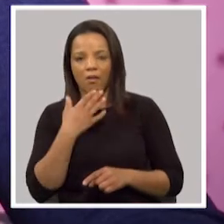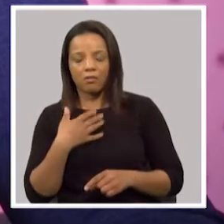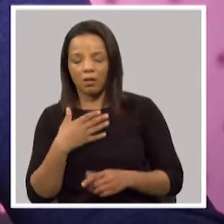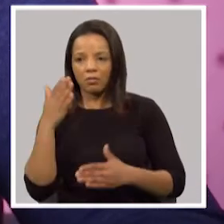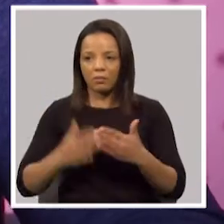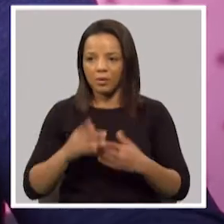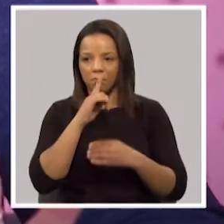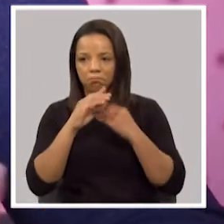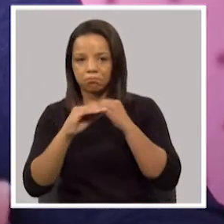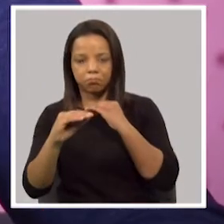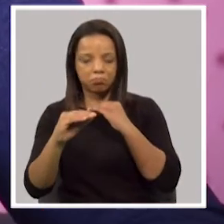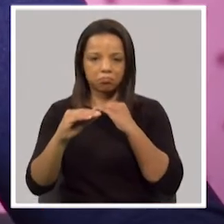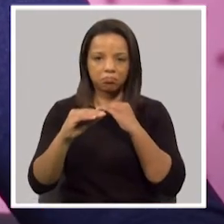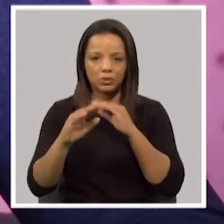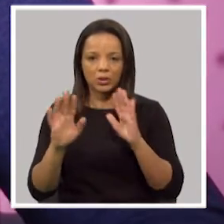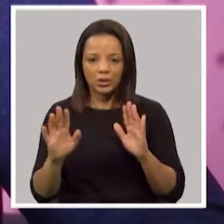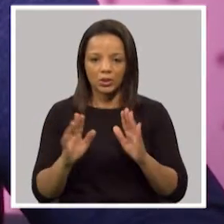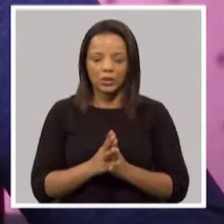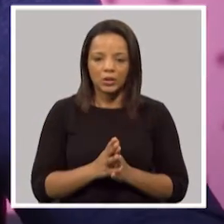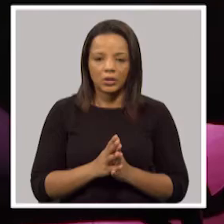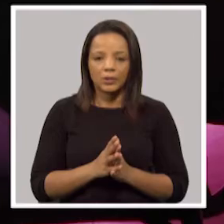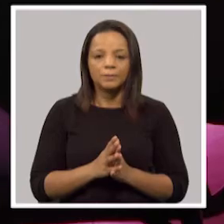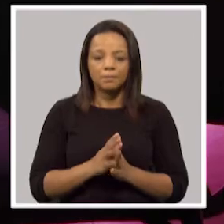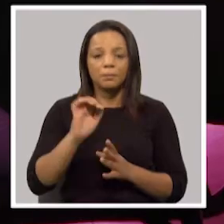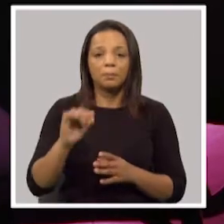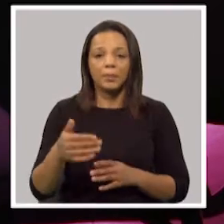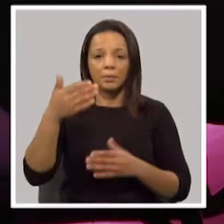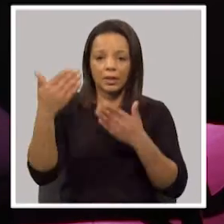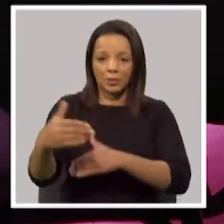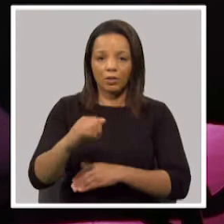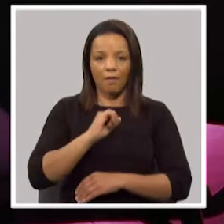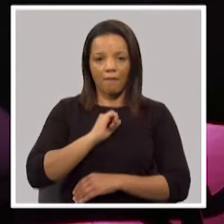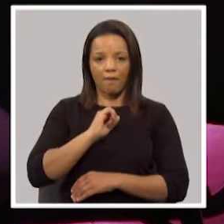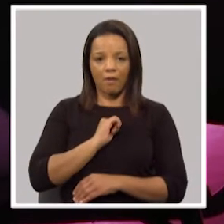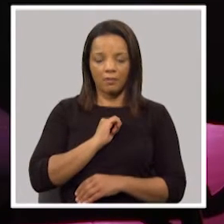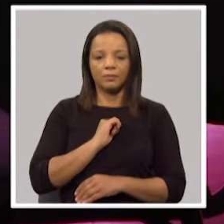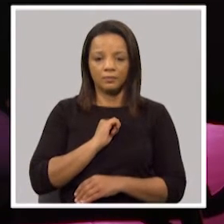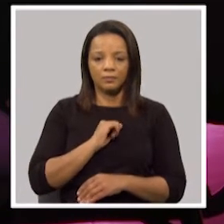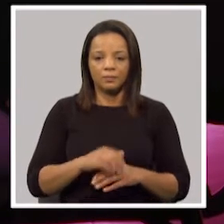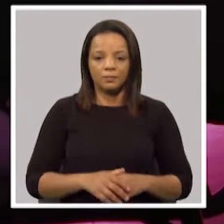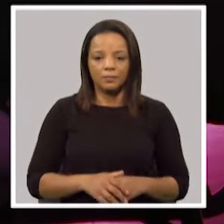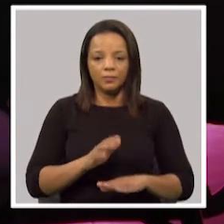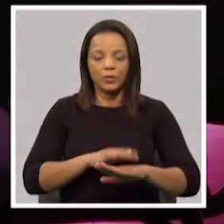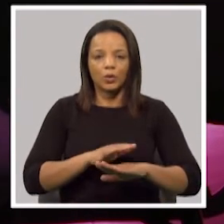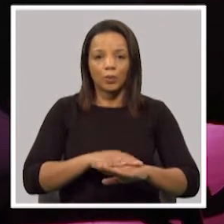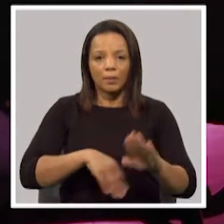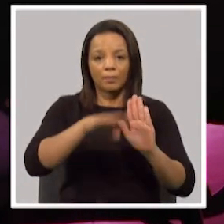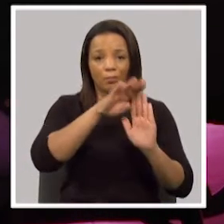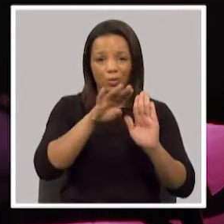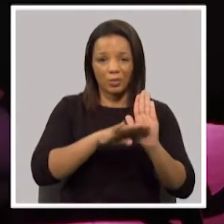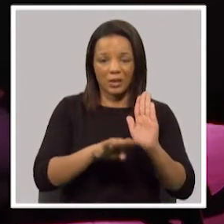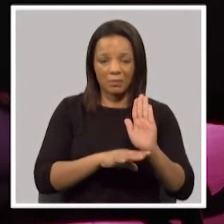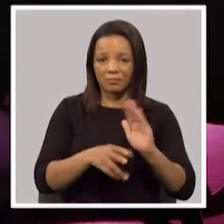e eu fico, e de repente há um silêncio no ar e é o pânico. E esta foi a minha primeira limitação e foi a razão pela qual esse programa